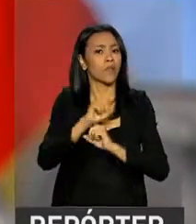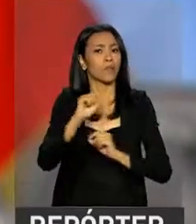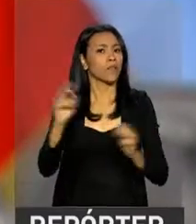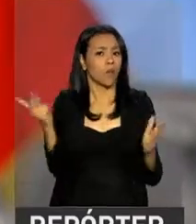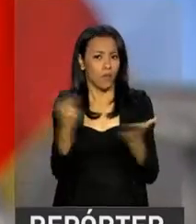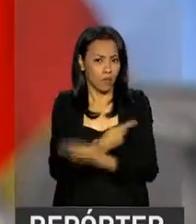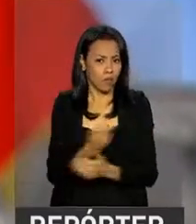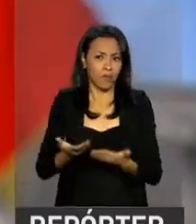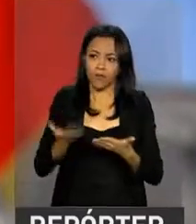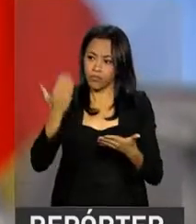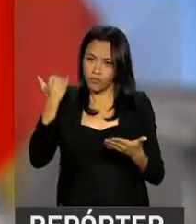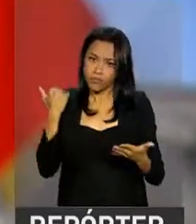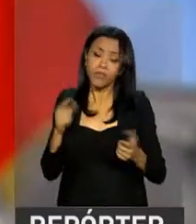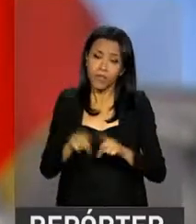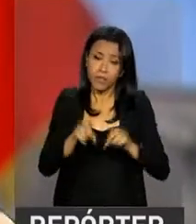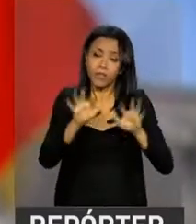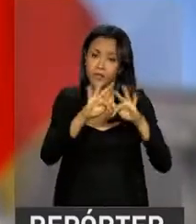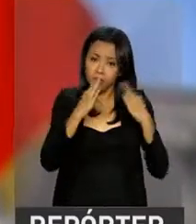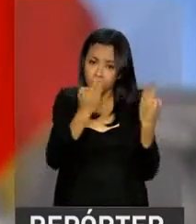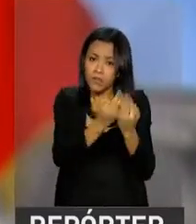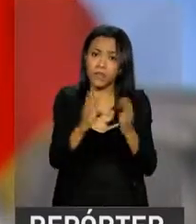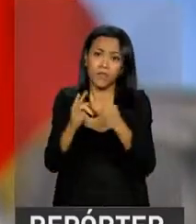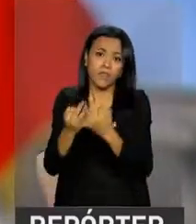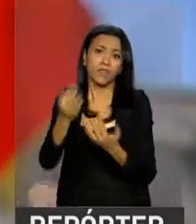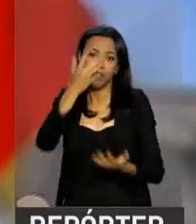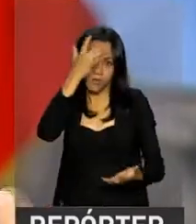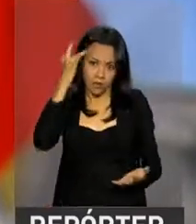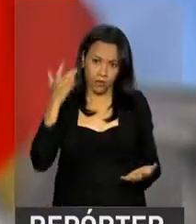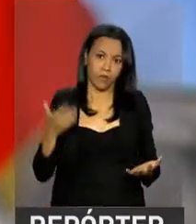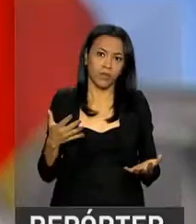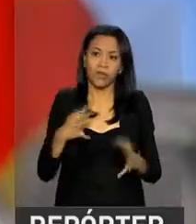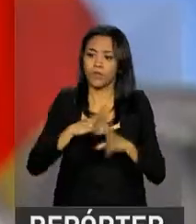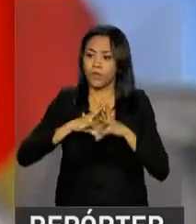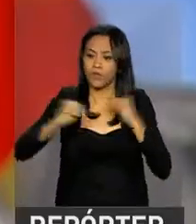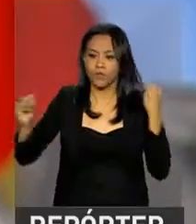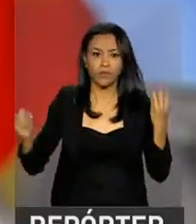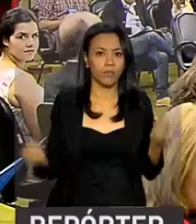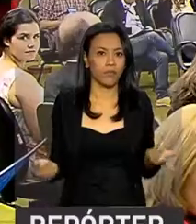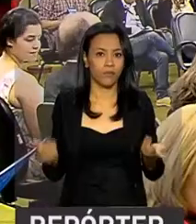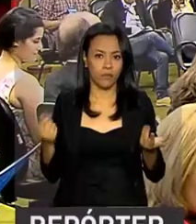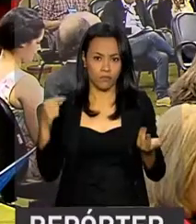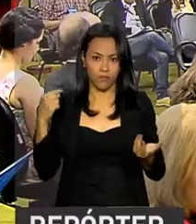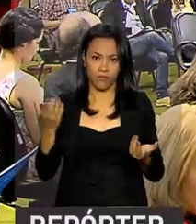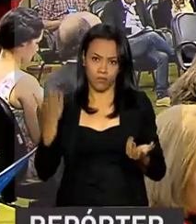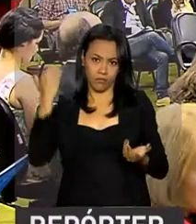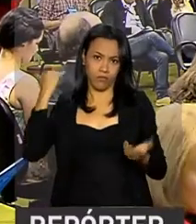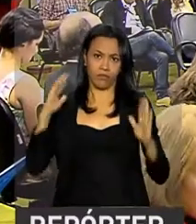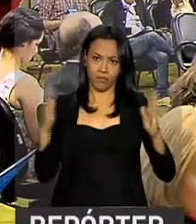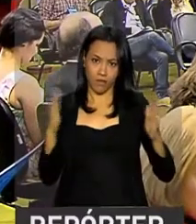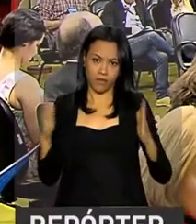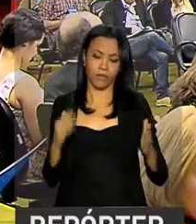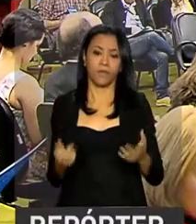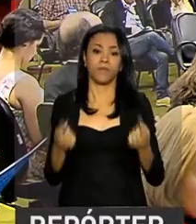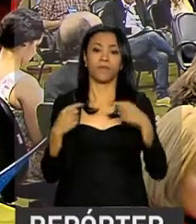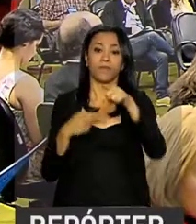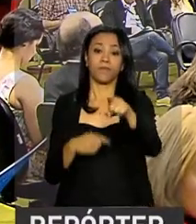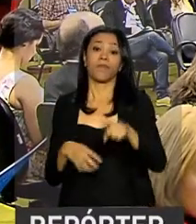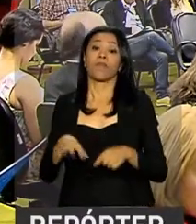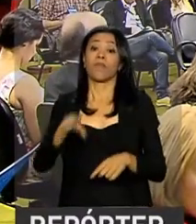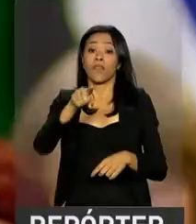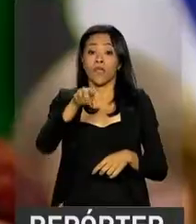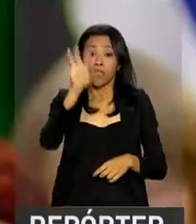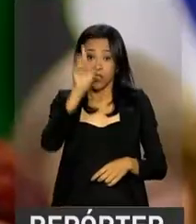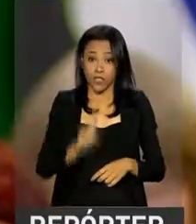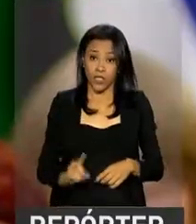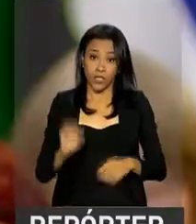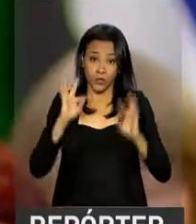aos parentes das pessoas que em desaparecidas naquele momento presidida pela ministra dos direitos humanos do